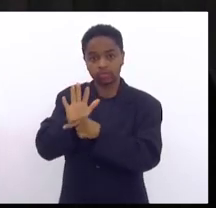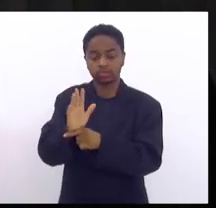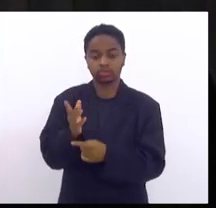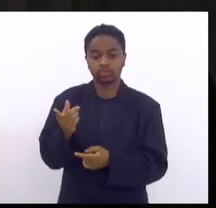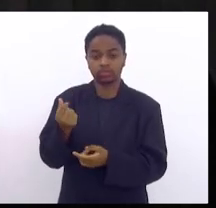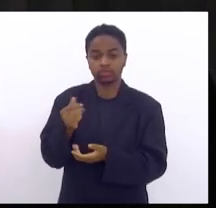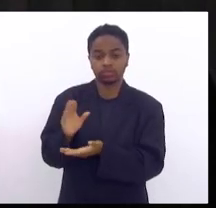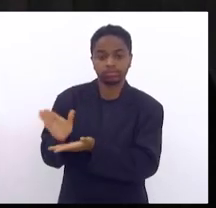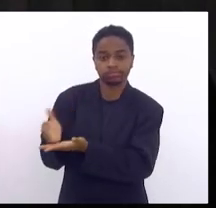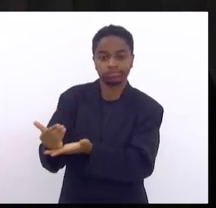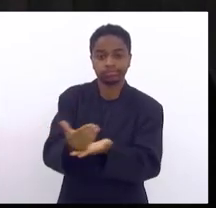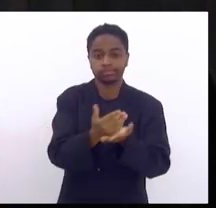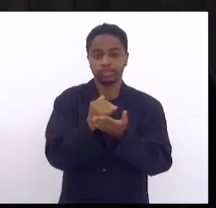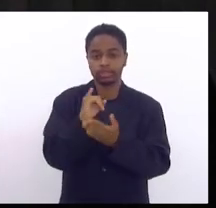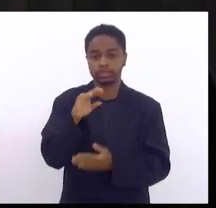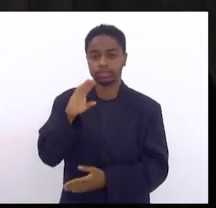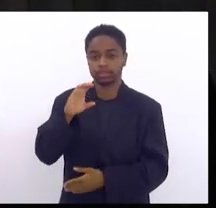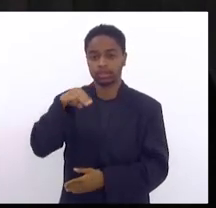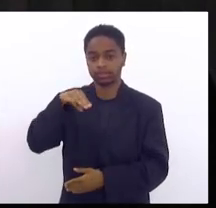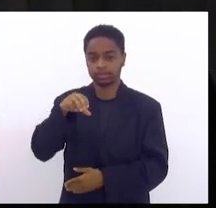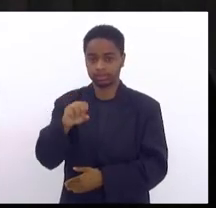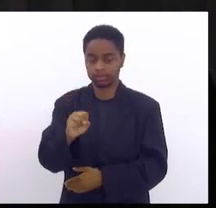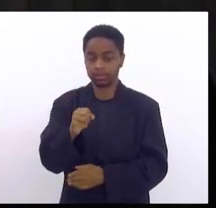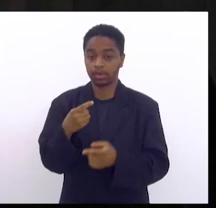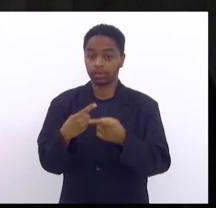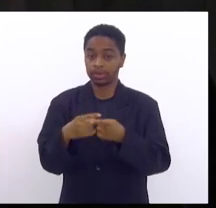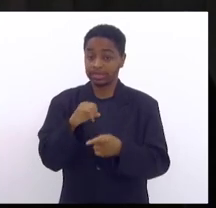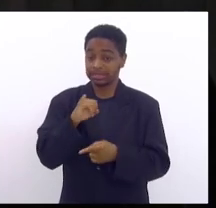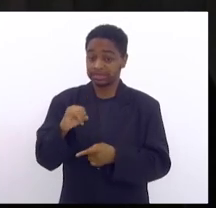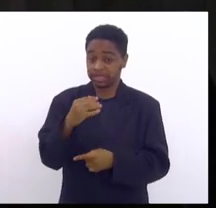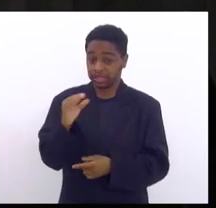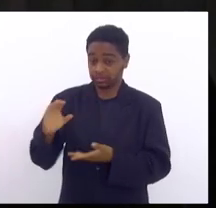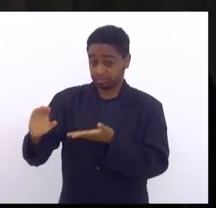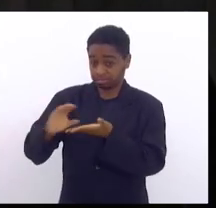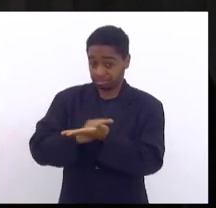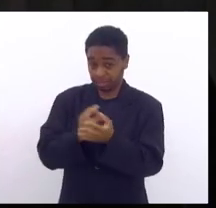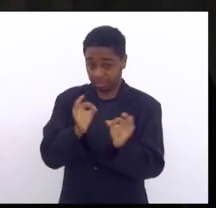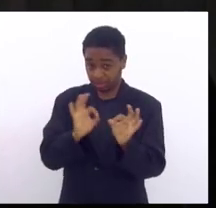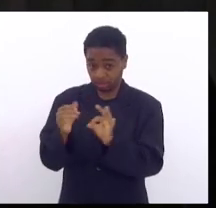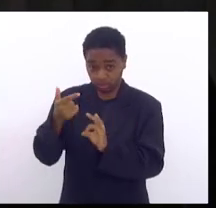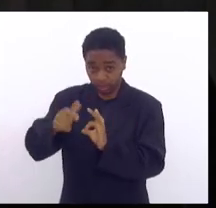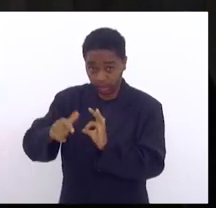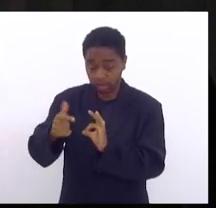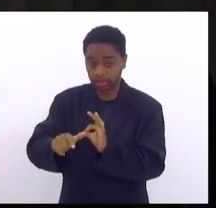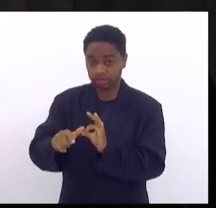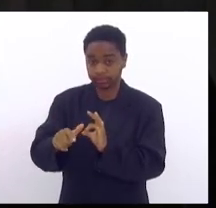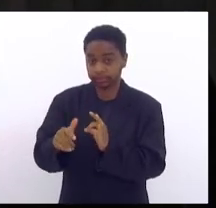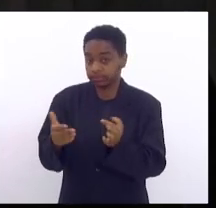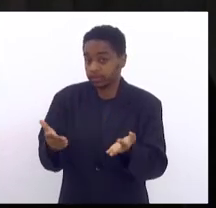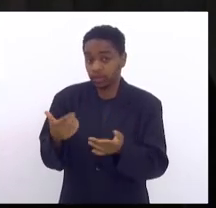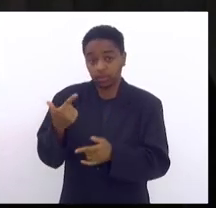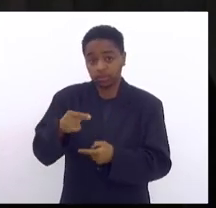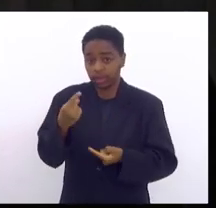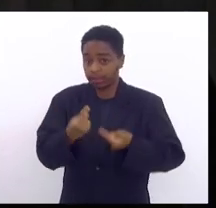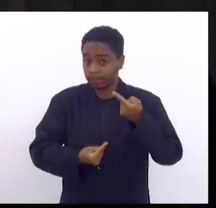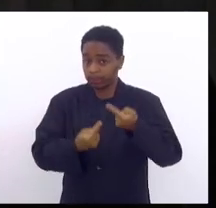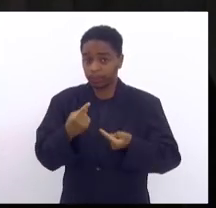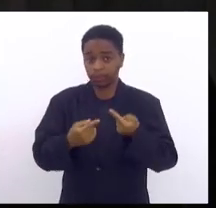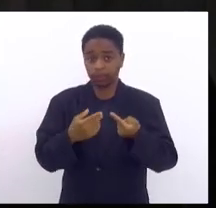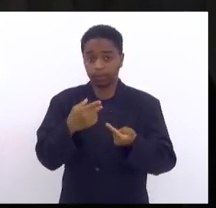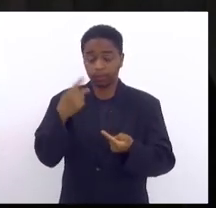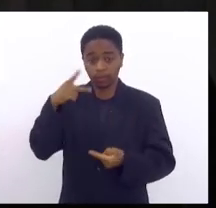do ICMS. Porque sem receita pública, senhor presidente, não tem política